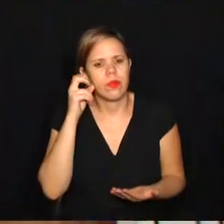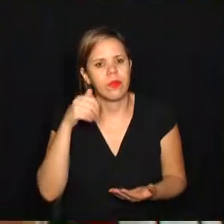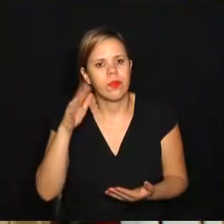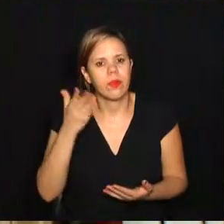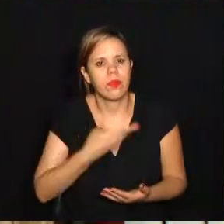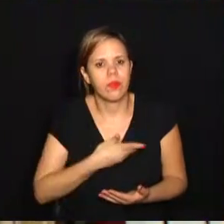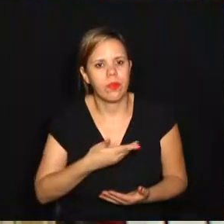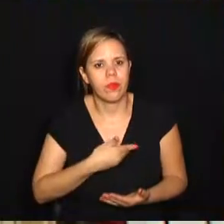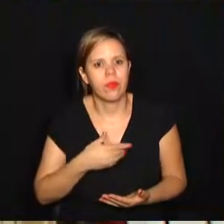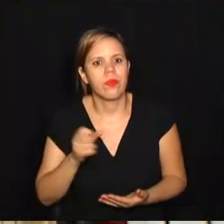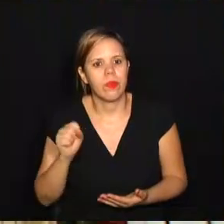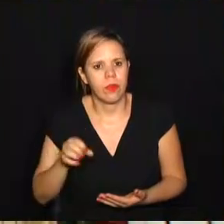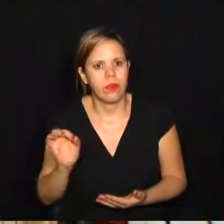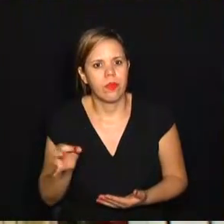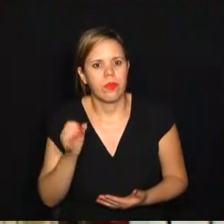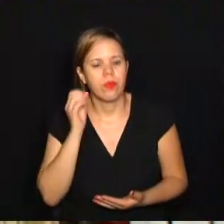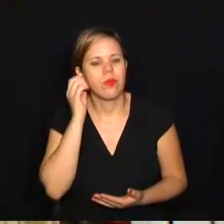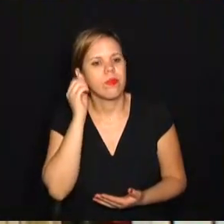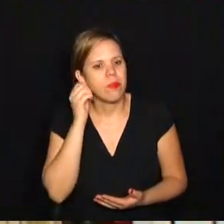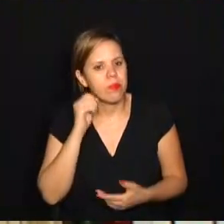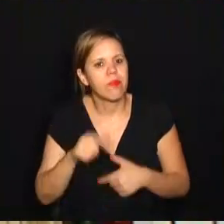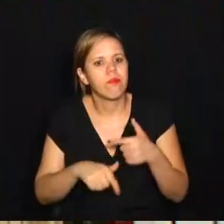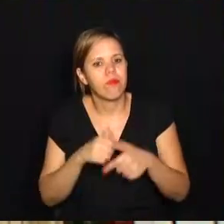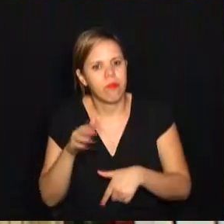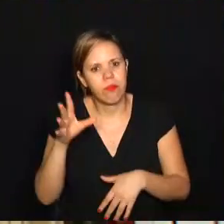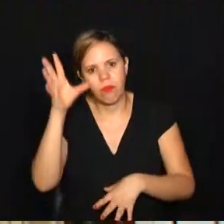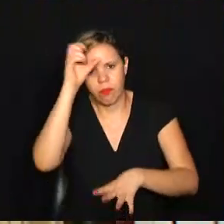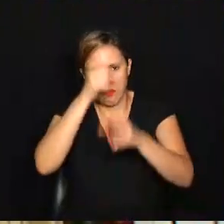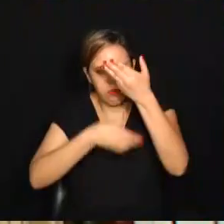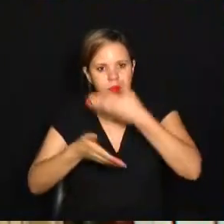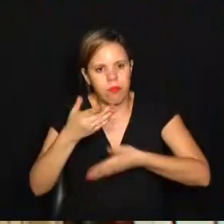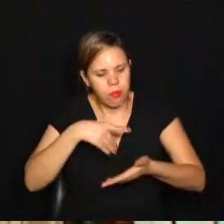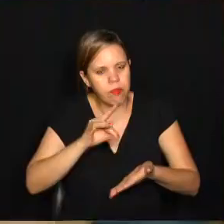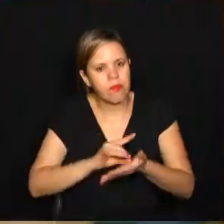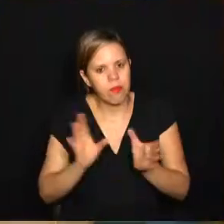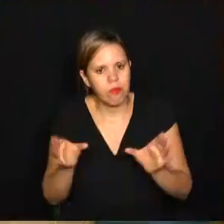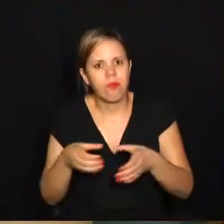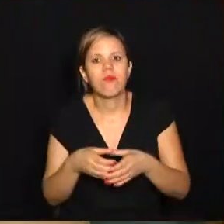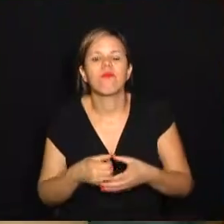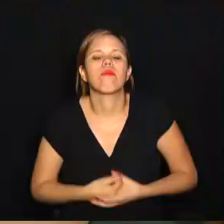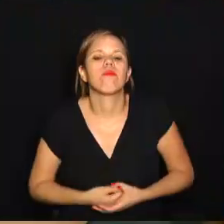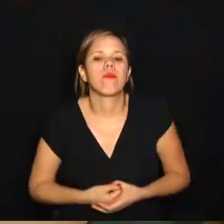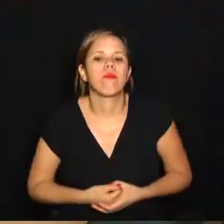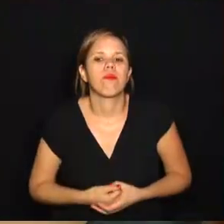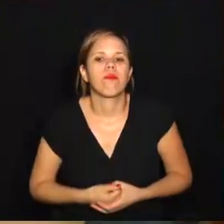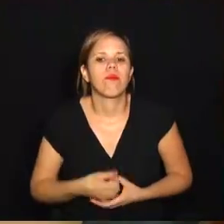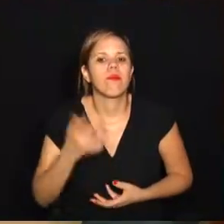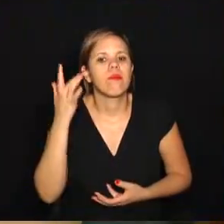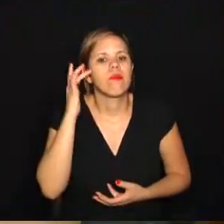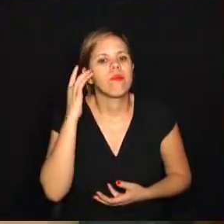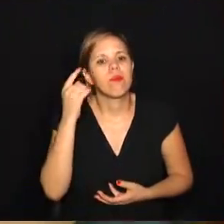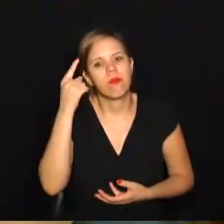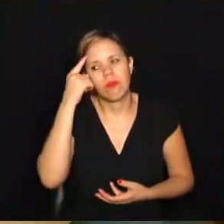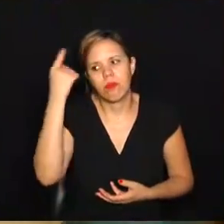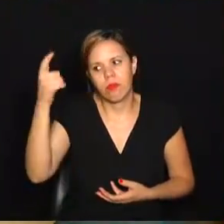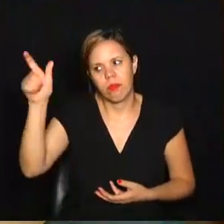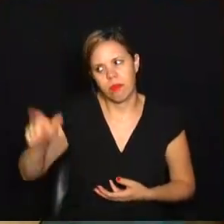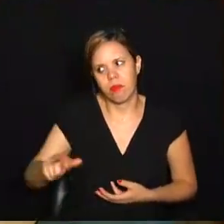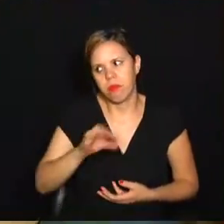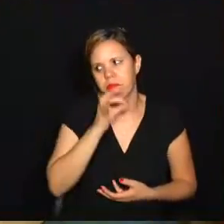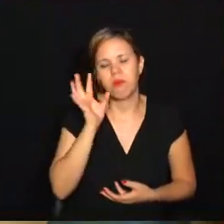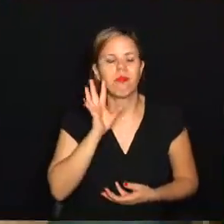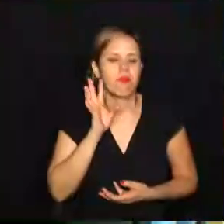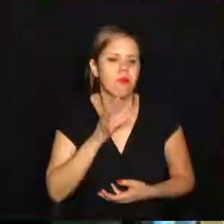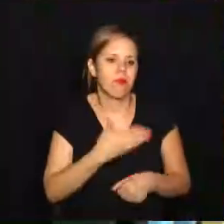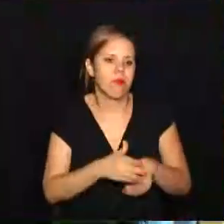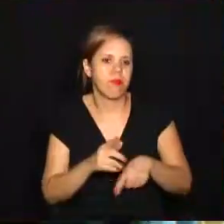colega, né? Com certeza, eles aprendem realmente a trabalhar em grupo, né? Eles acham a ideia do outro, por exemplo, muito bom. No